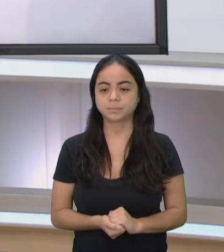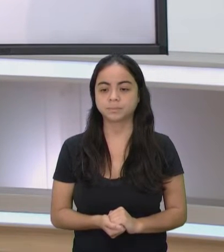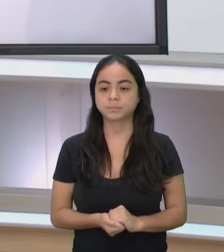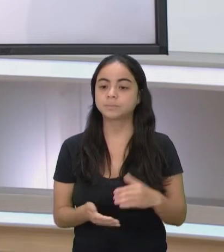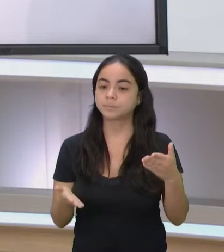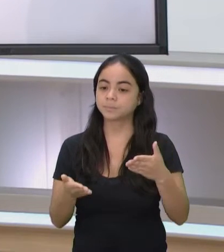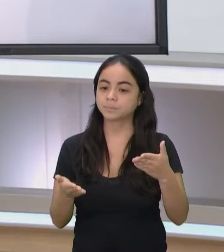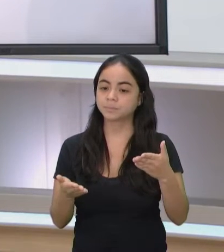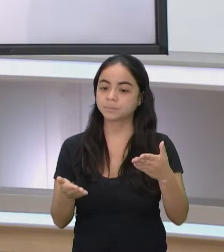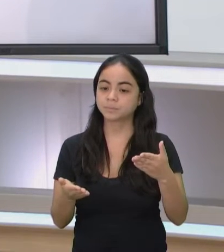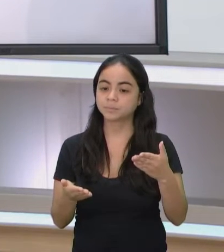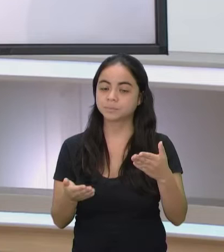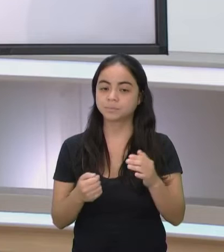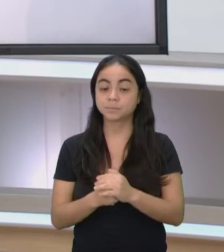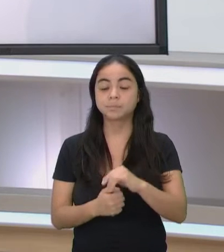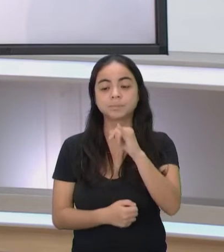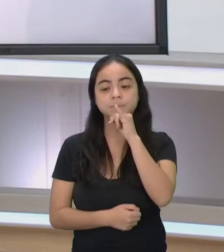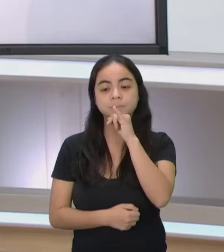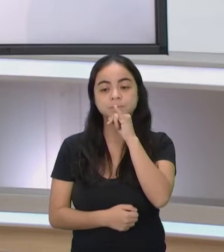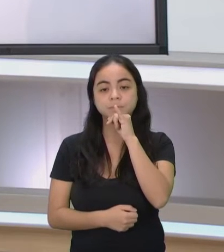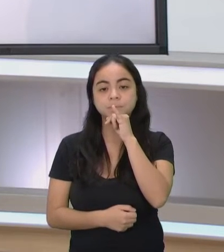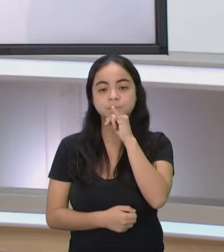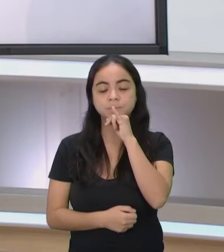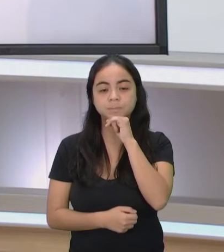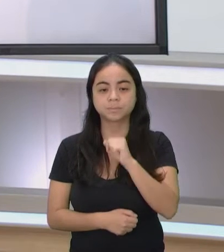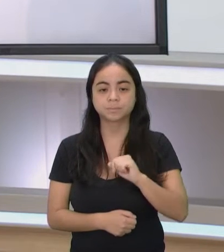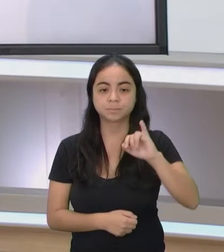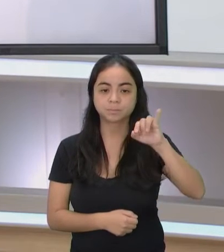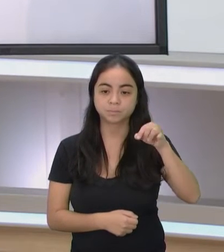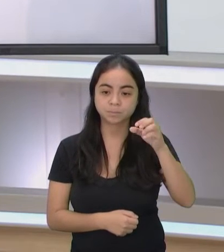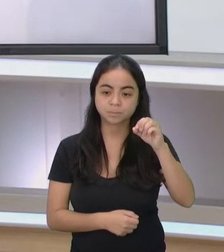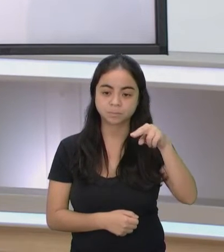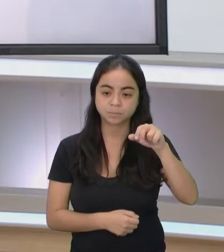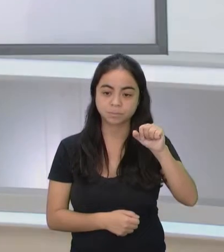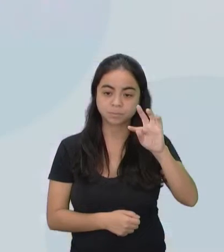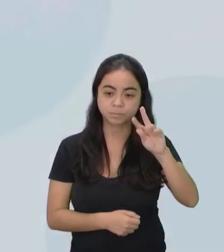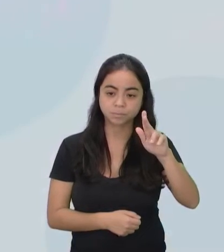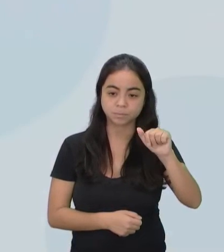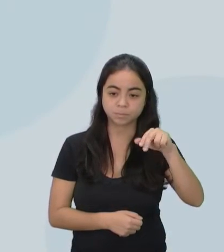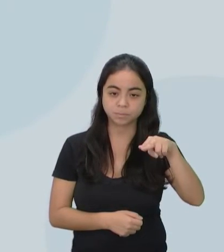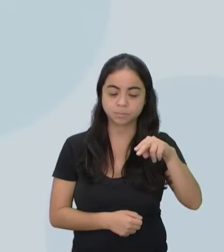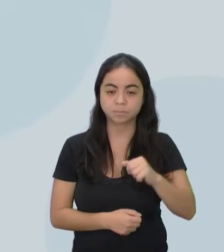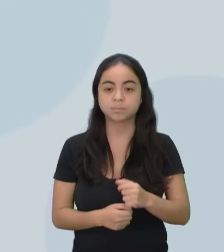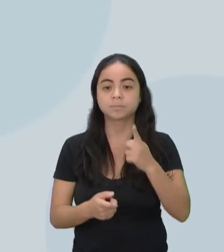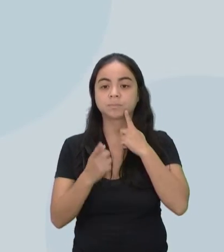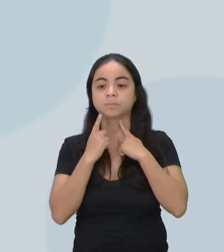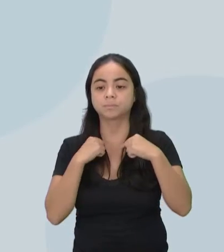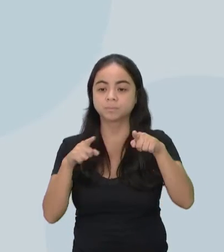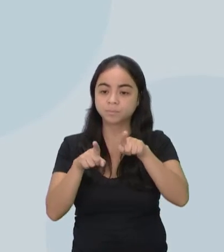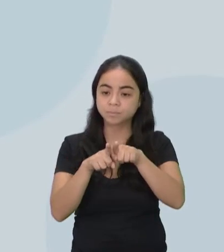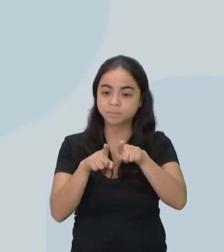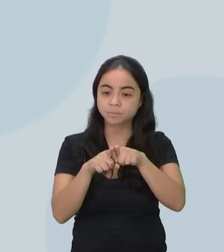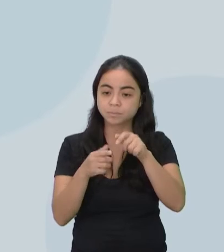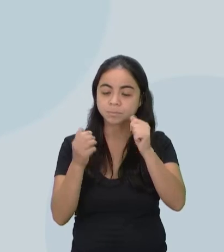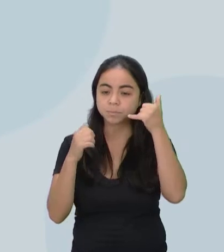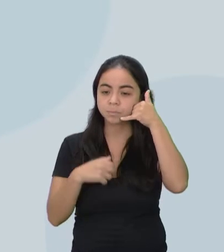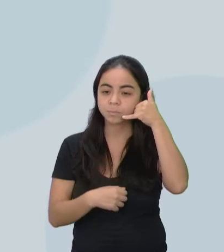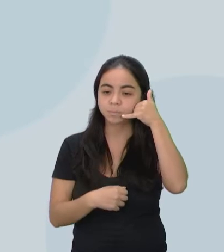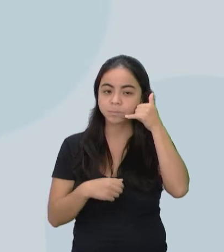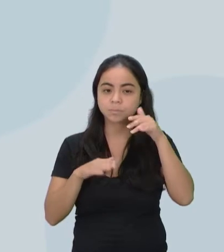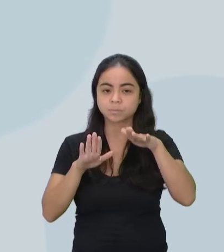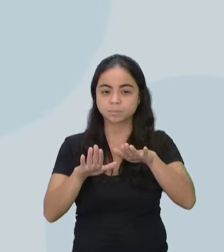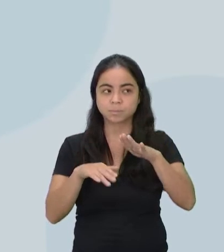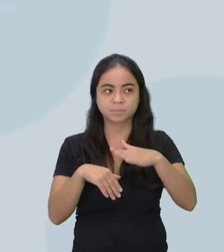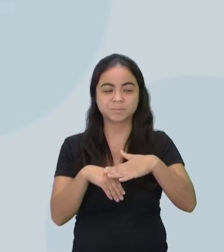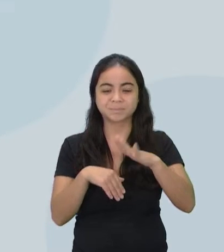Vamos lá, então, temos um outro exemplo, o exemplo do Jonathan. Então, ele também deseja comprar um celular, porém o celular dele é um pouco